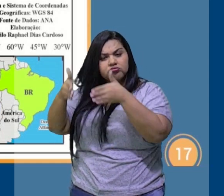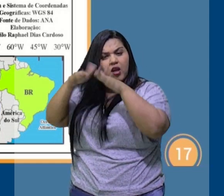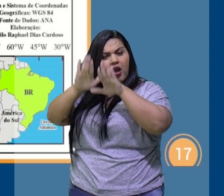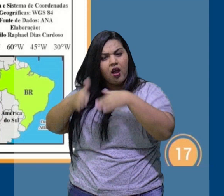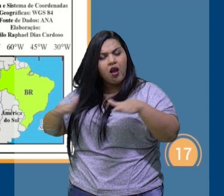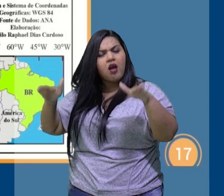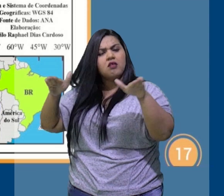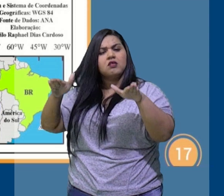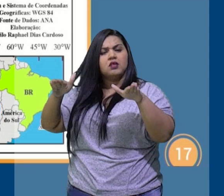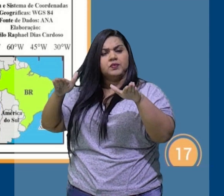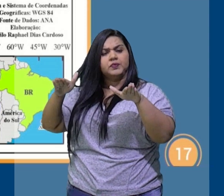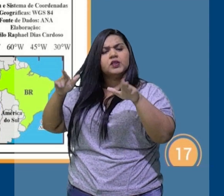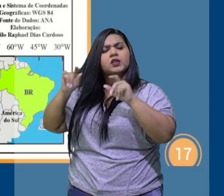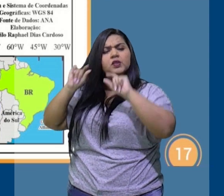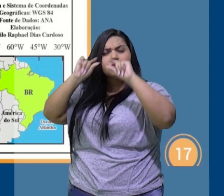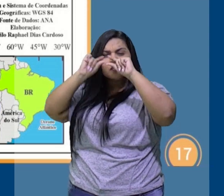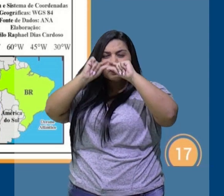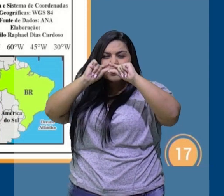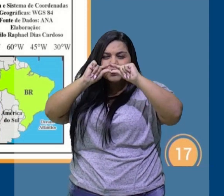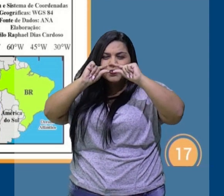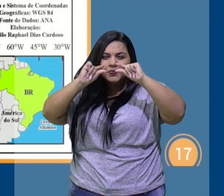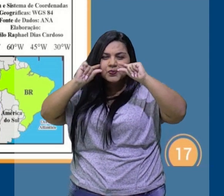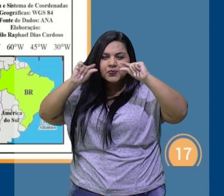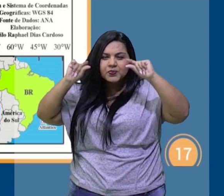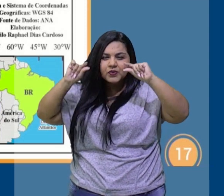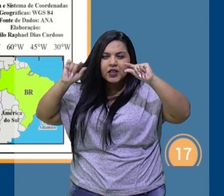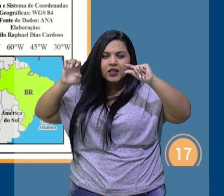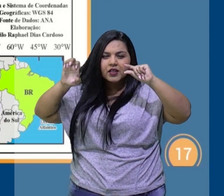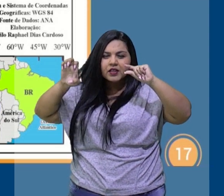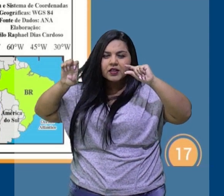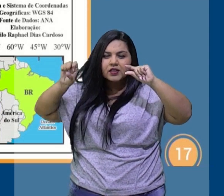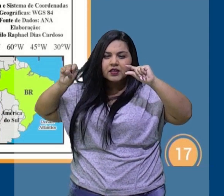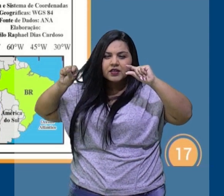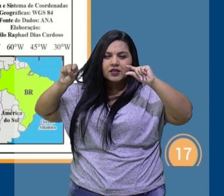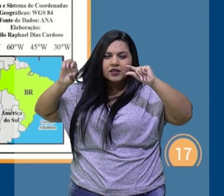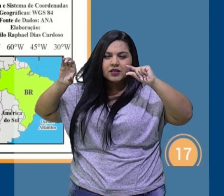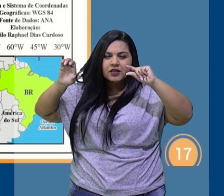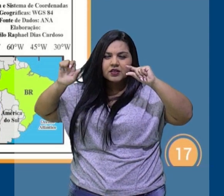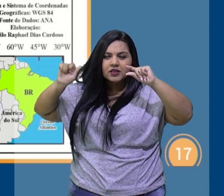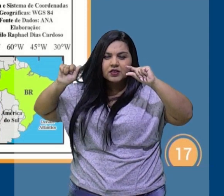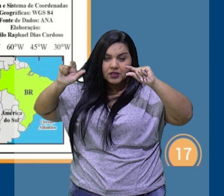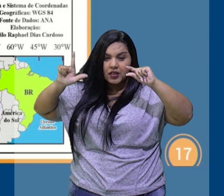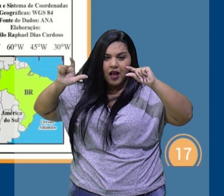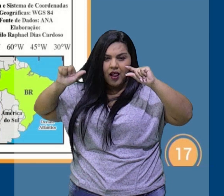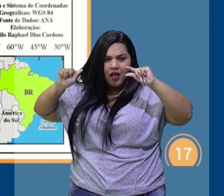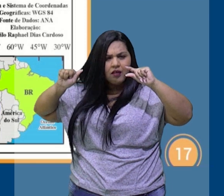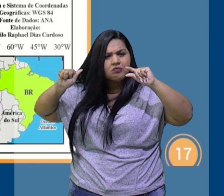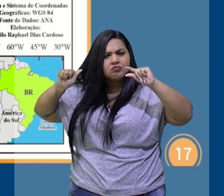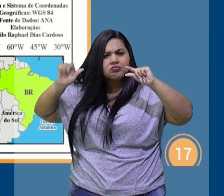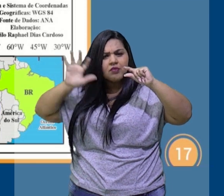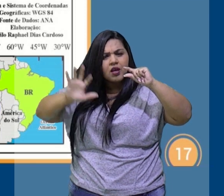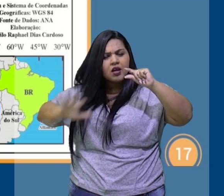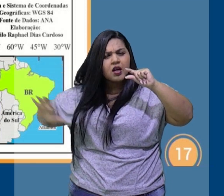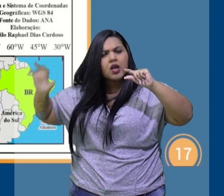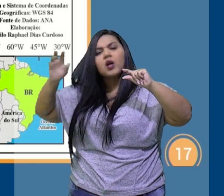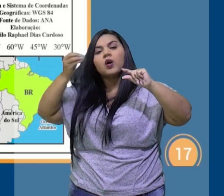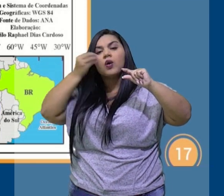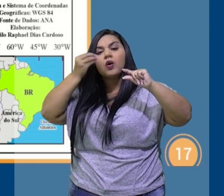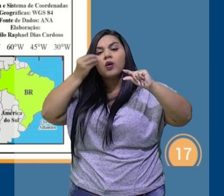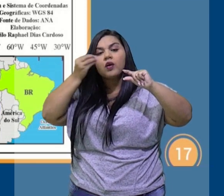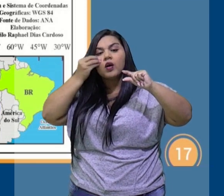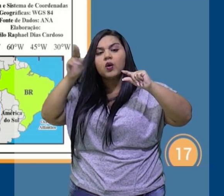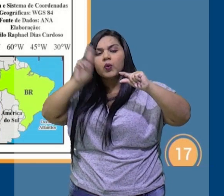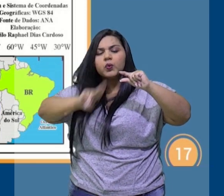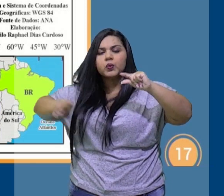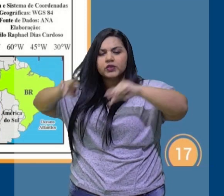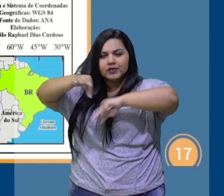bem aqui, olha, vou circular aqui para vocês. Então, aqui a gente tem a escala desse mapa. Então, você vai utilizar uma régua, é